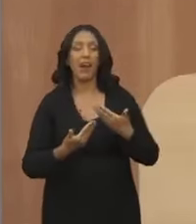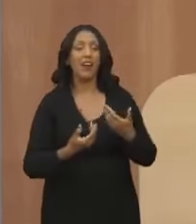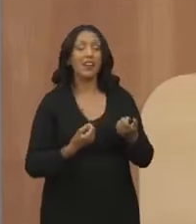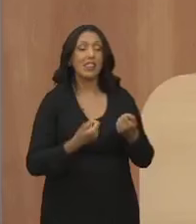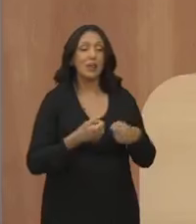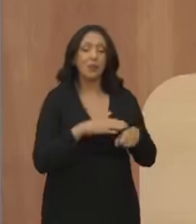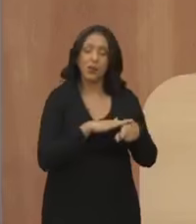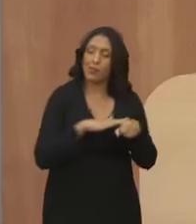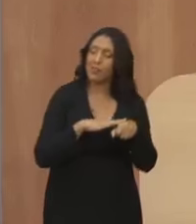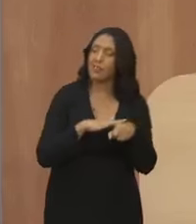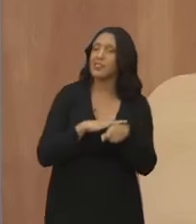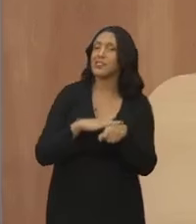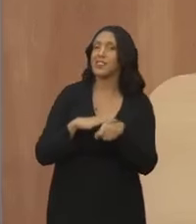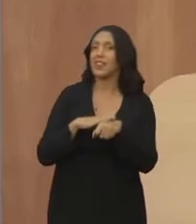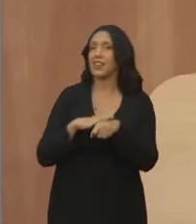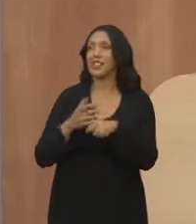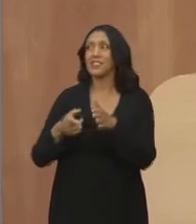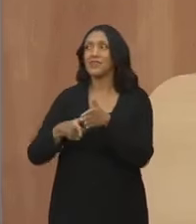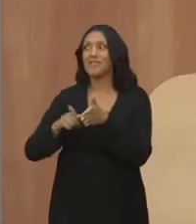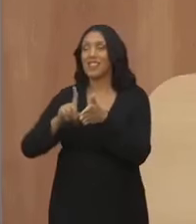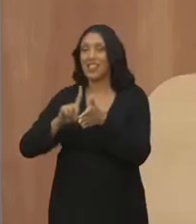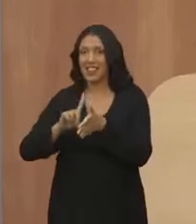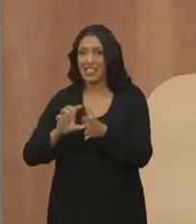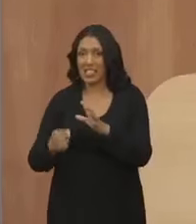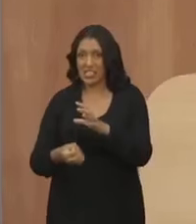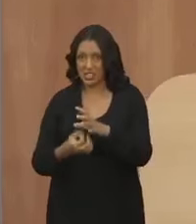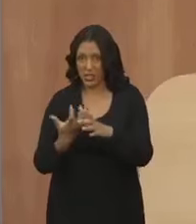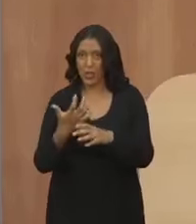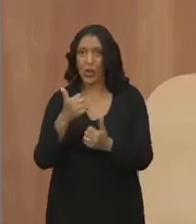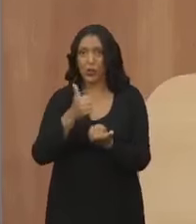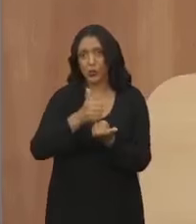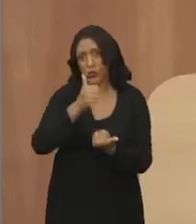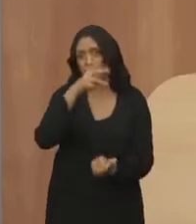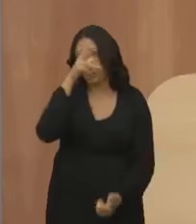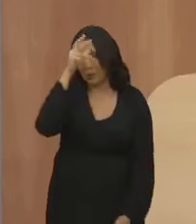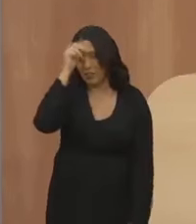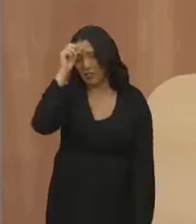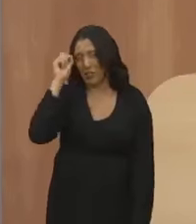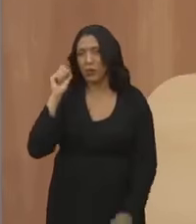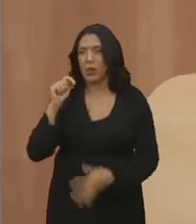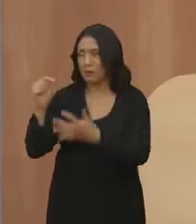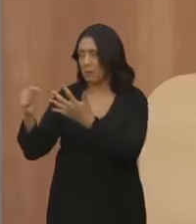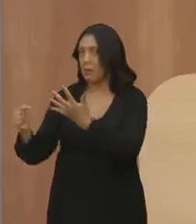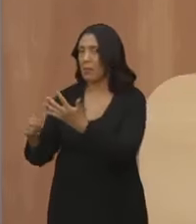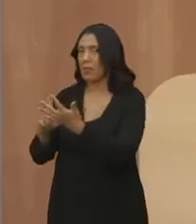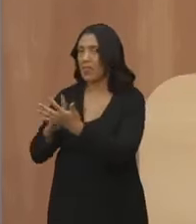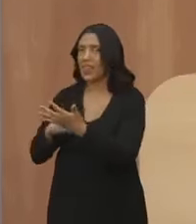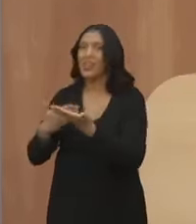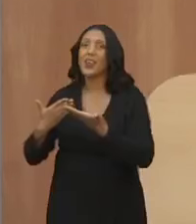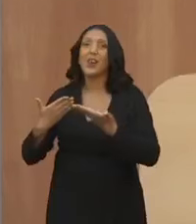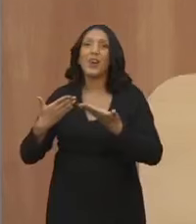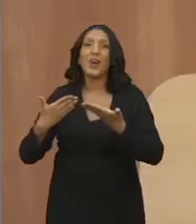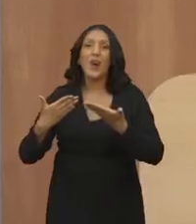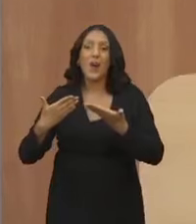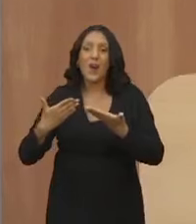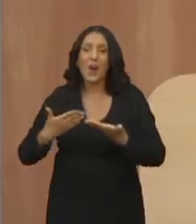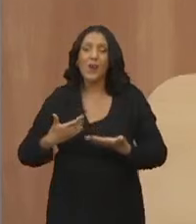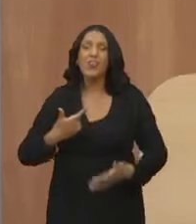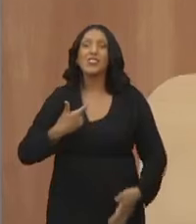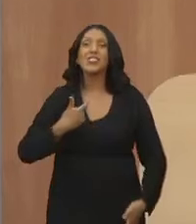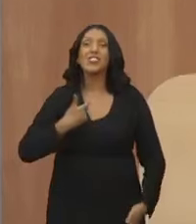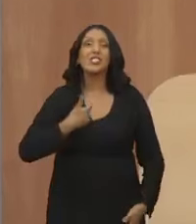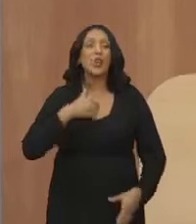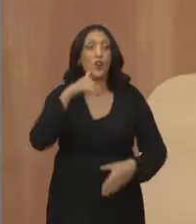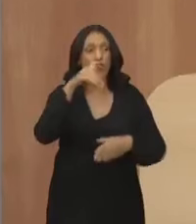por outros prefeitos, mas a honra de ter hoje a validação desta vereadora, validando